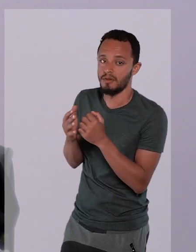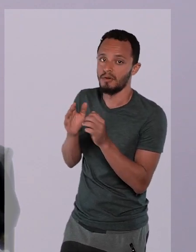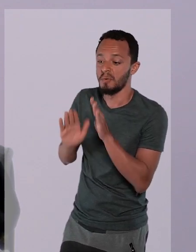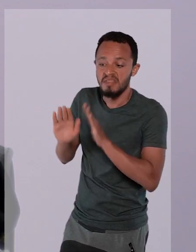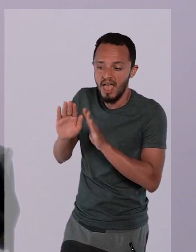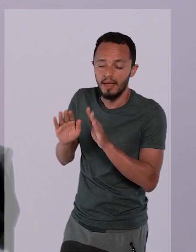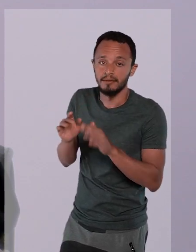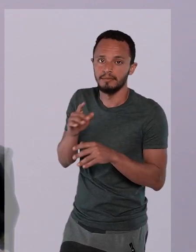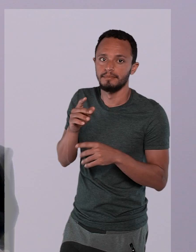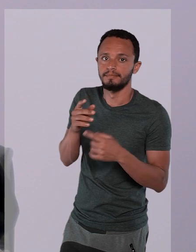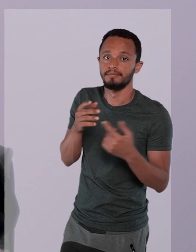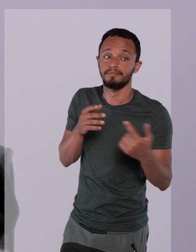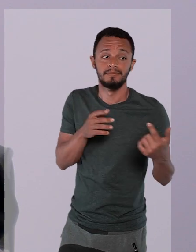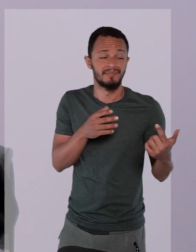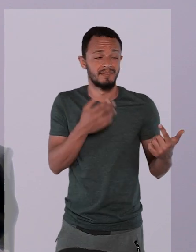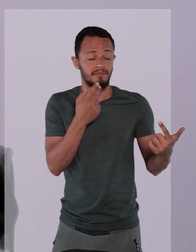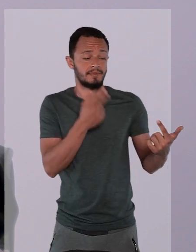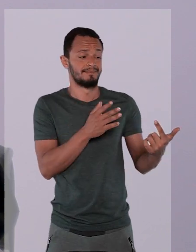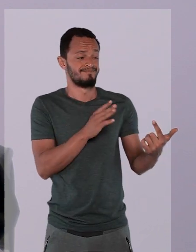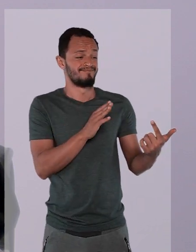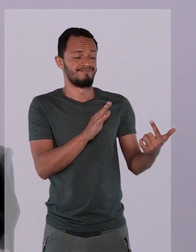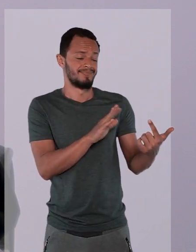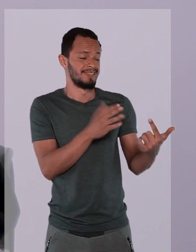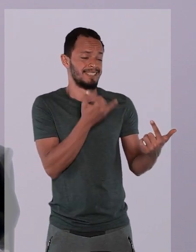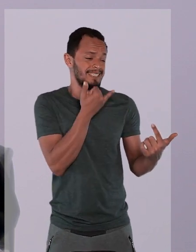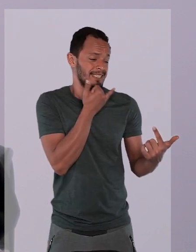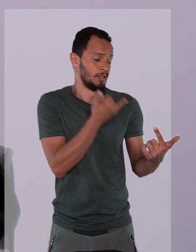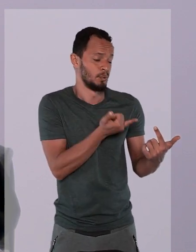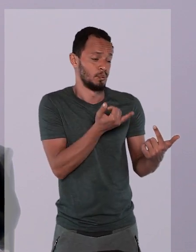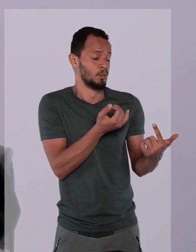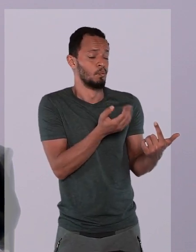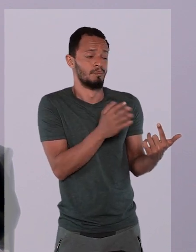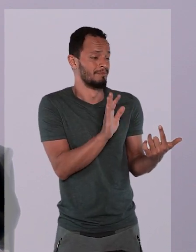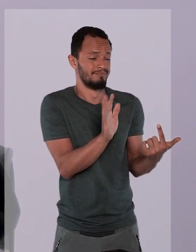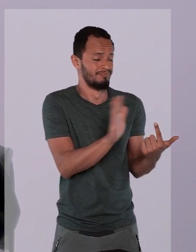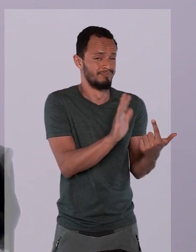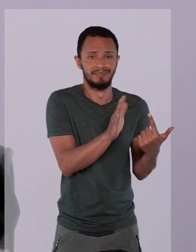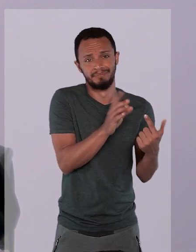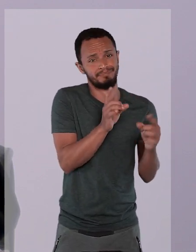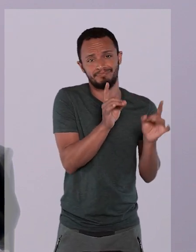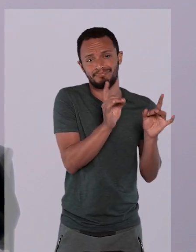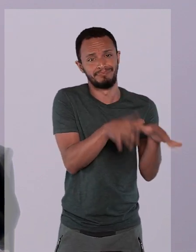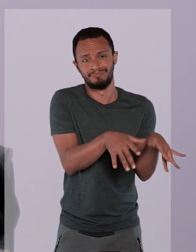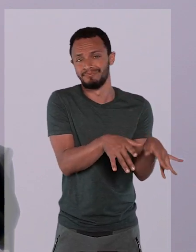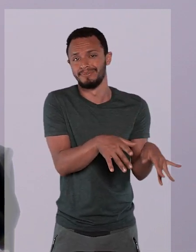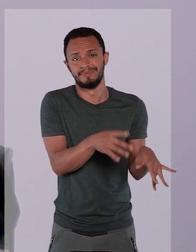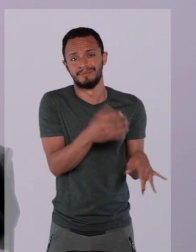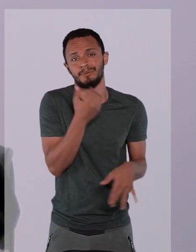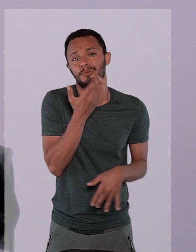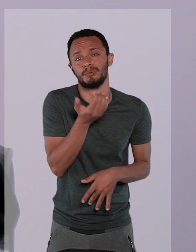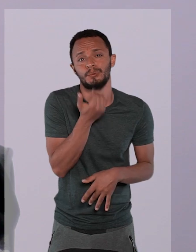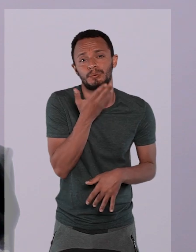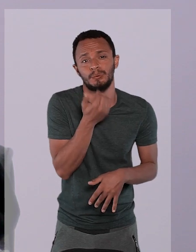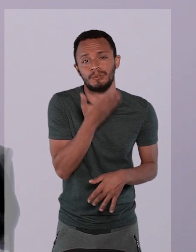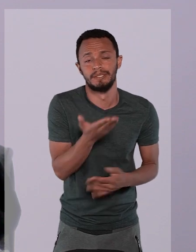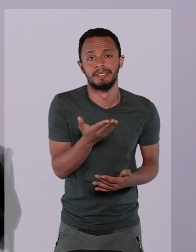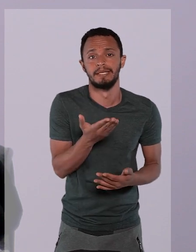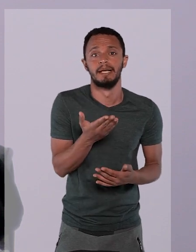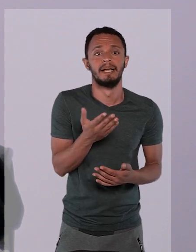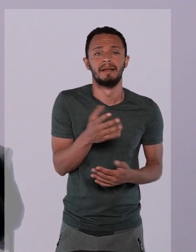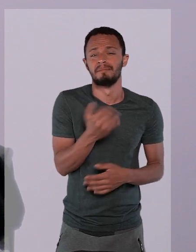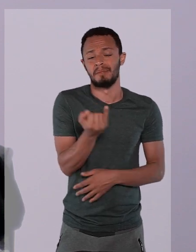nada contra quem recebe, mas, enfim, é uma opção. Mas isso houve muitos momentos em que isso foi dito. Mas isso é